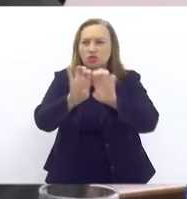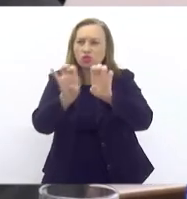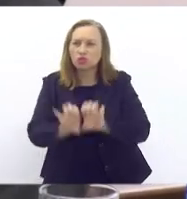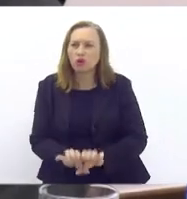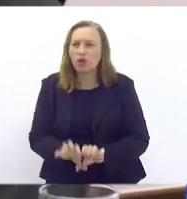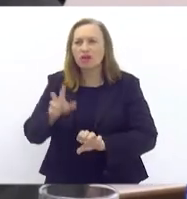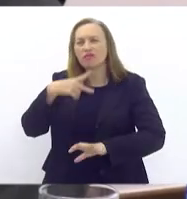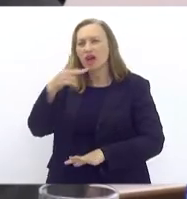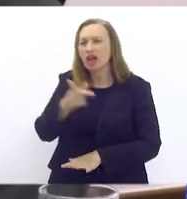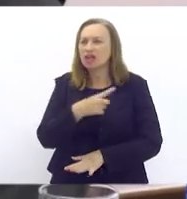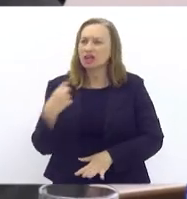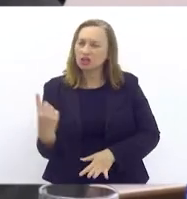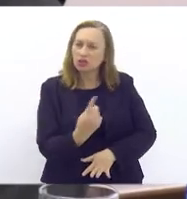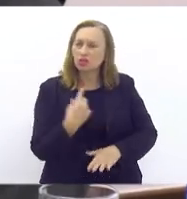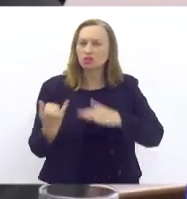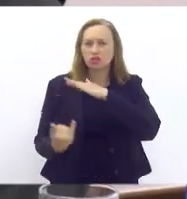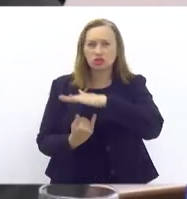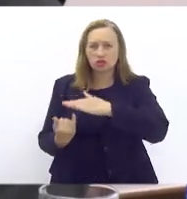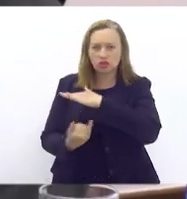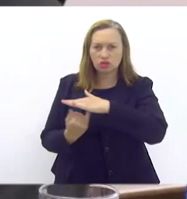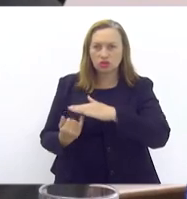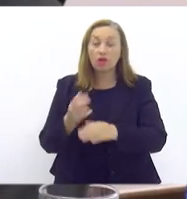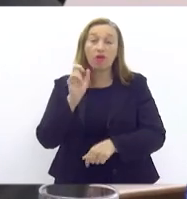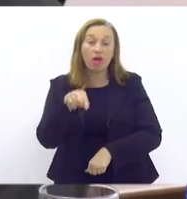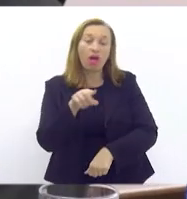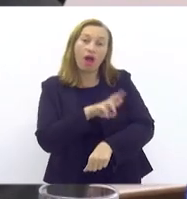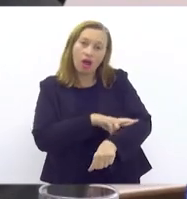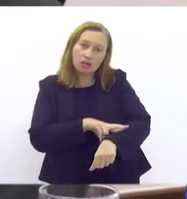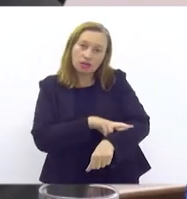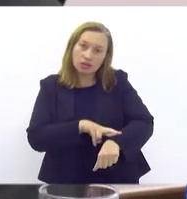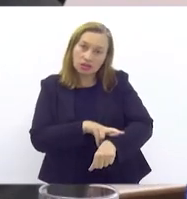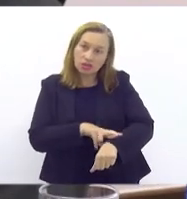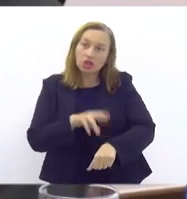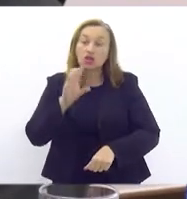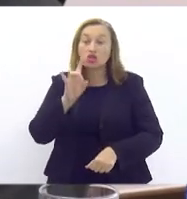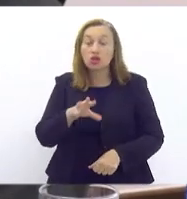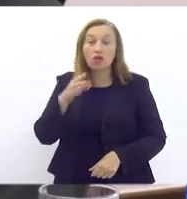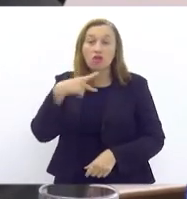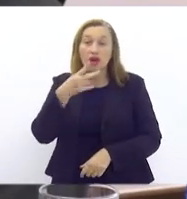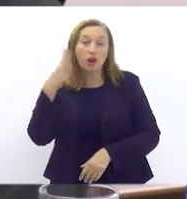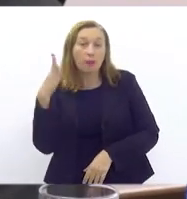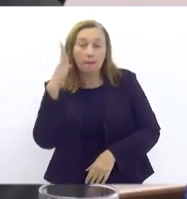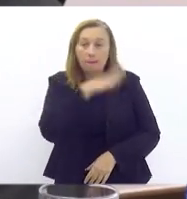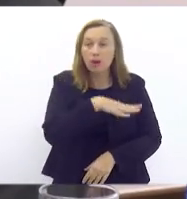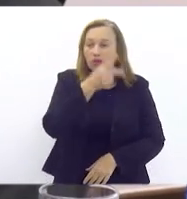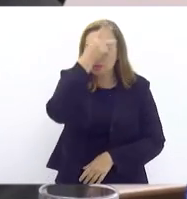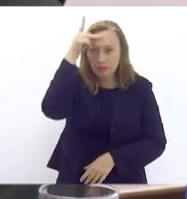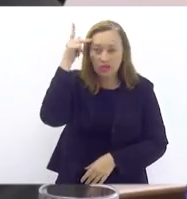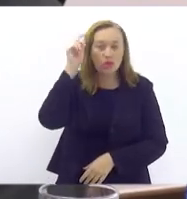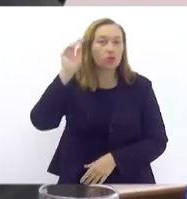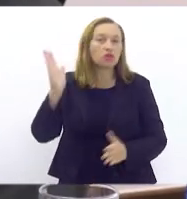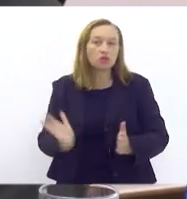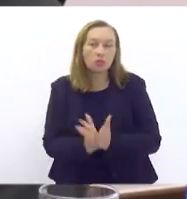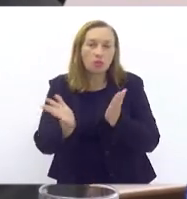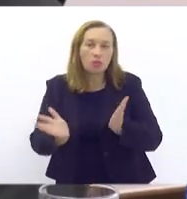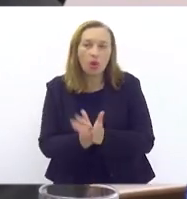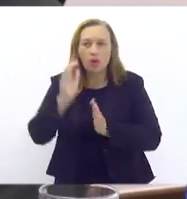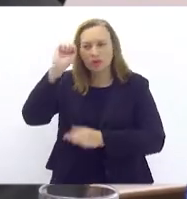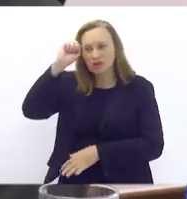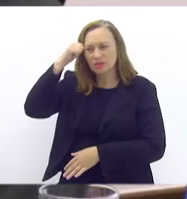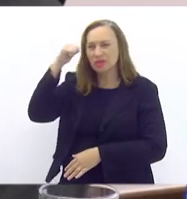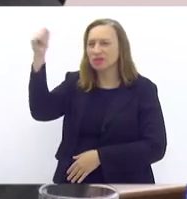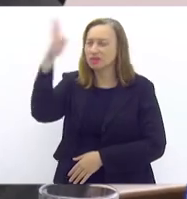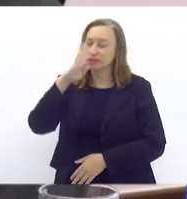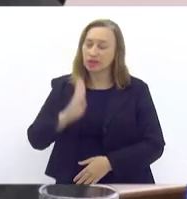assim as nossas instituições são racistas elas só tratam mal pessoas pobres e pretas do